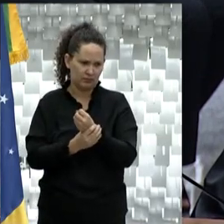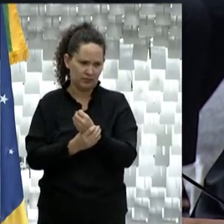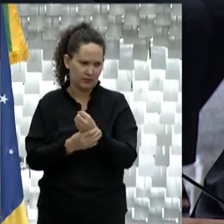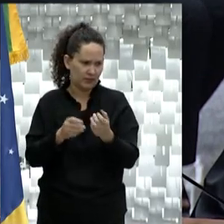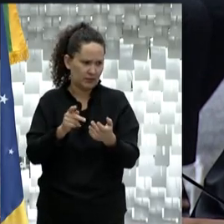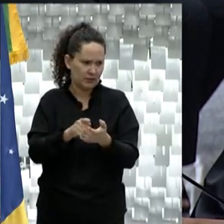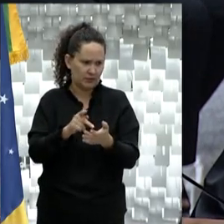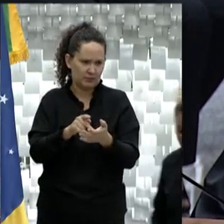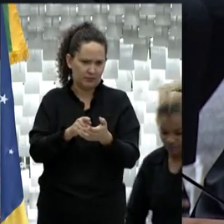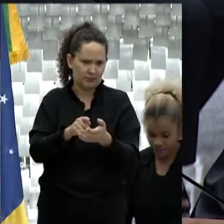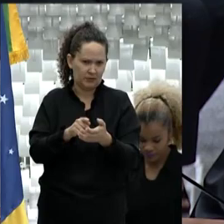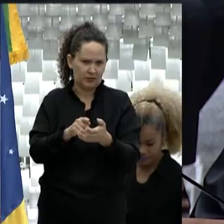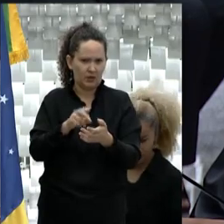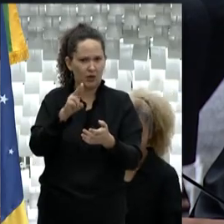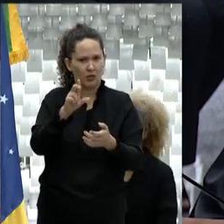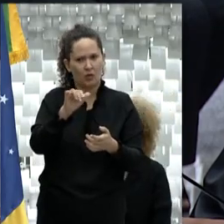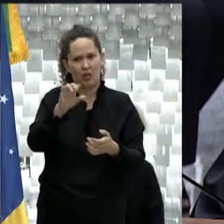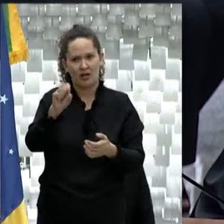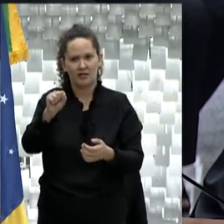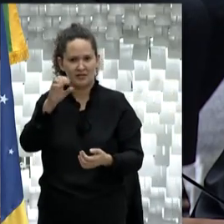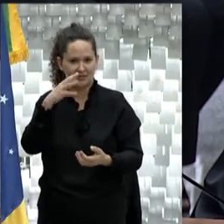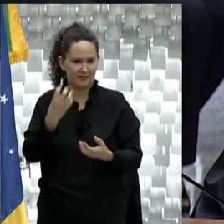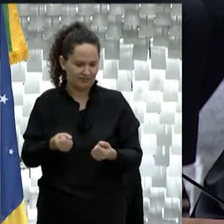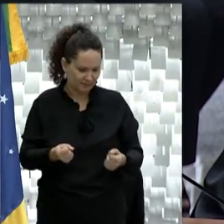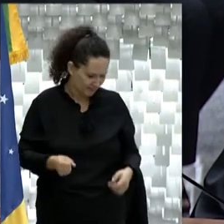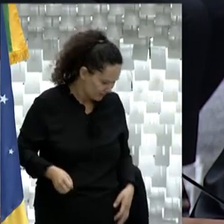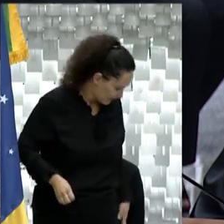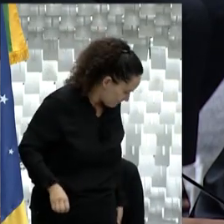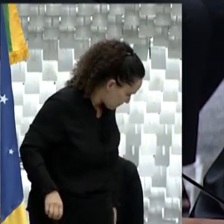certamente Ulisses Guimarães concordaria, há